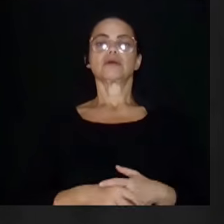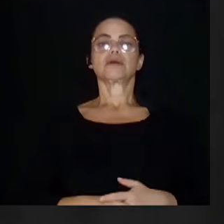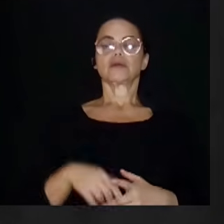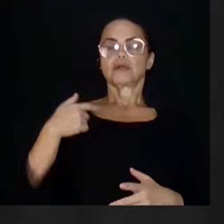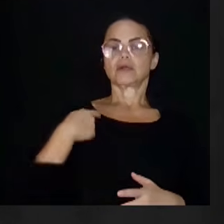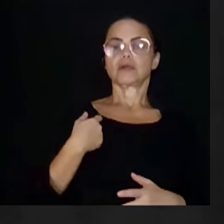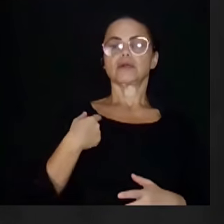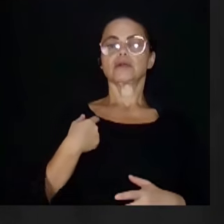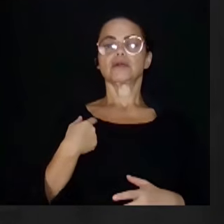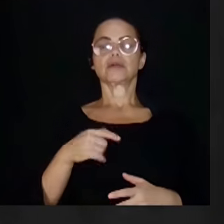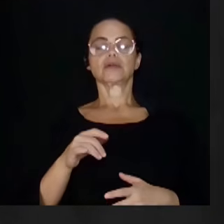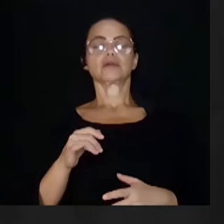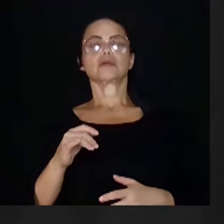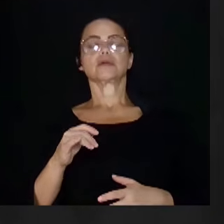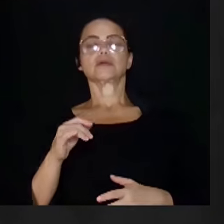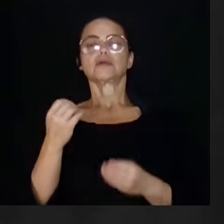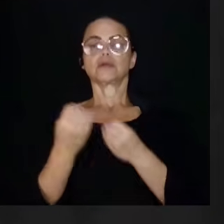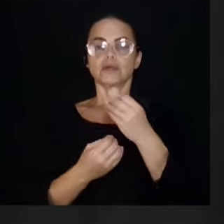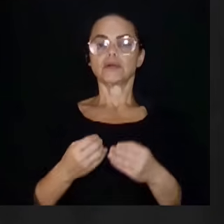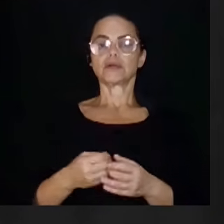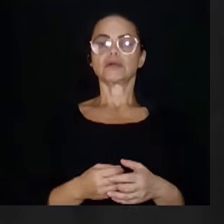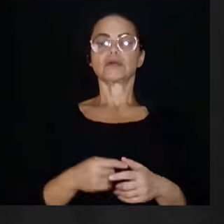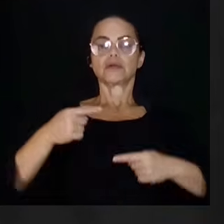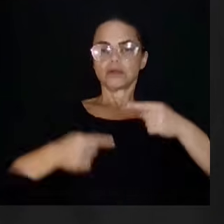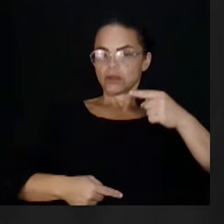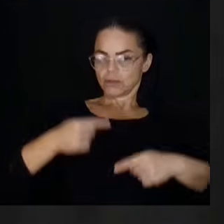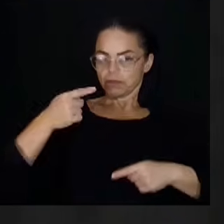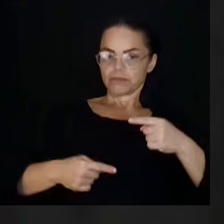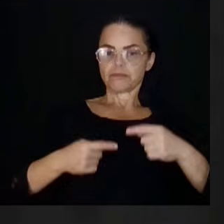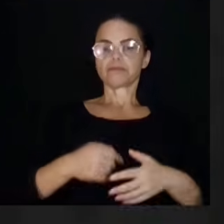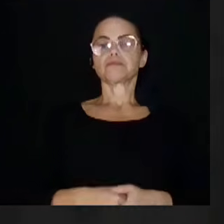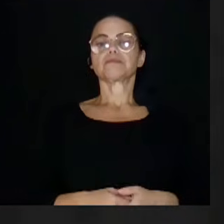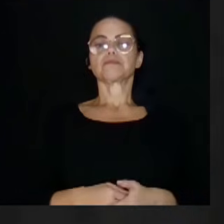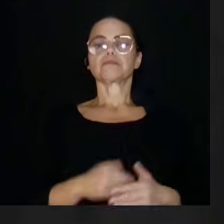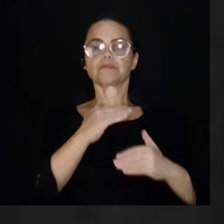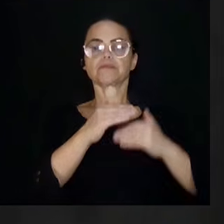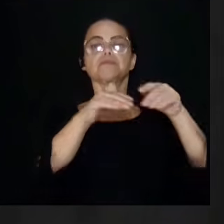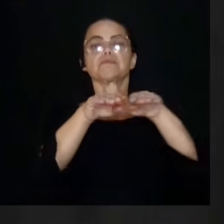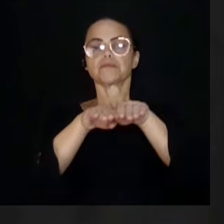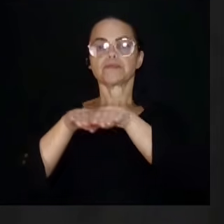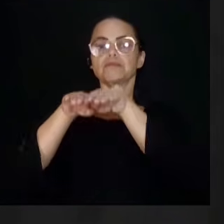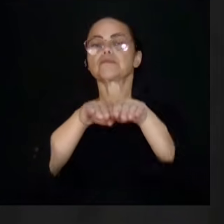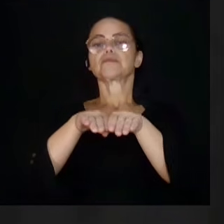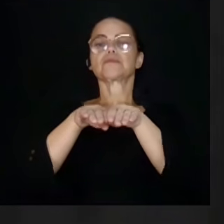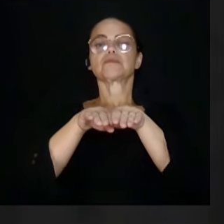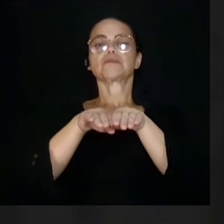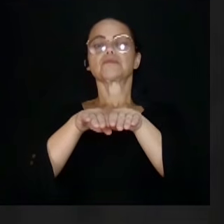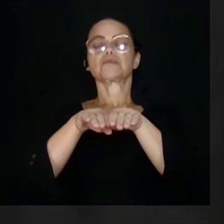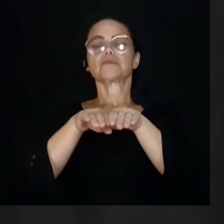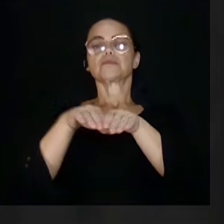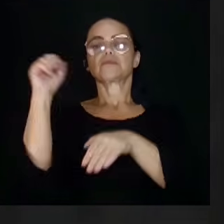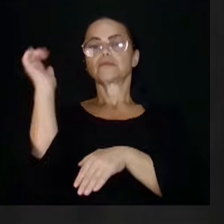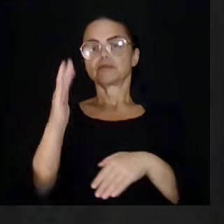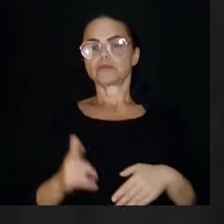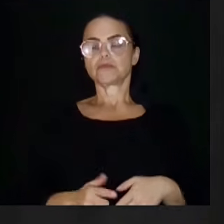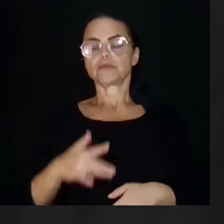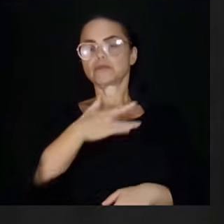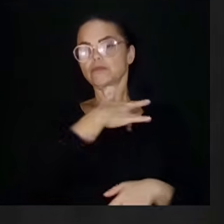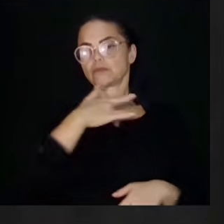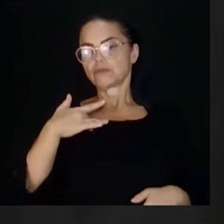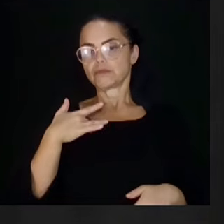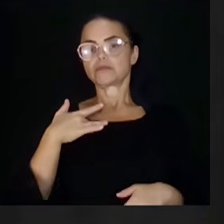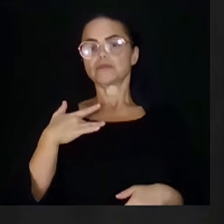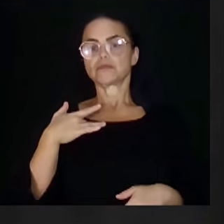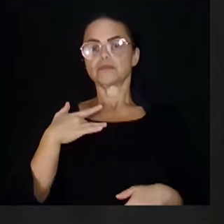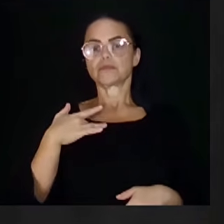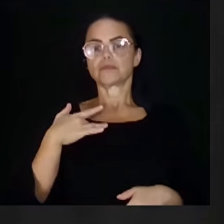intersetorial de políticas de promoção de equidade do Conselho Nacional de Saúde. E aí, a